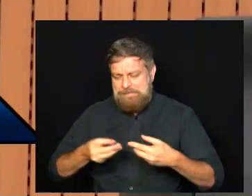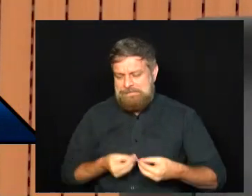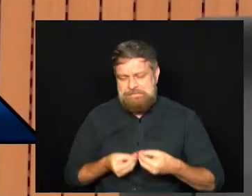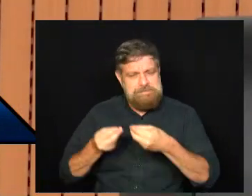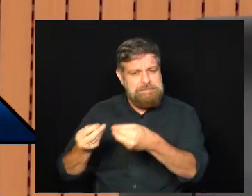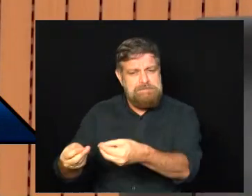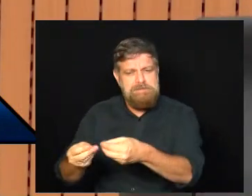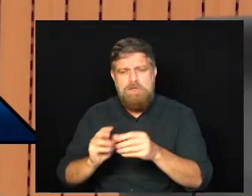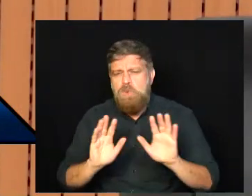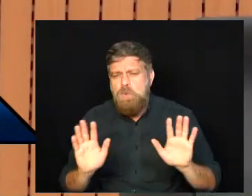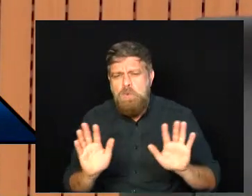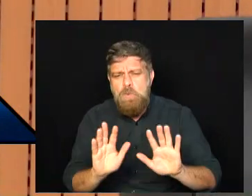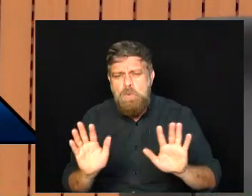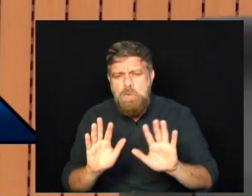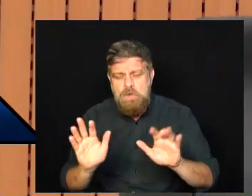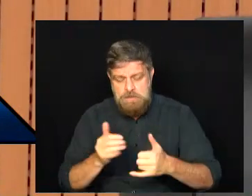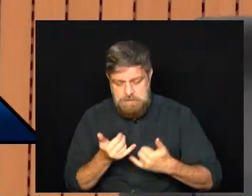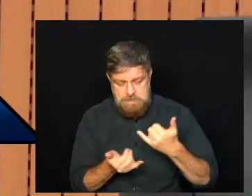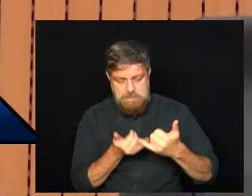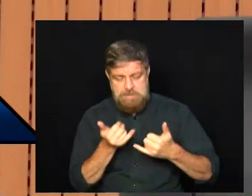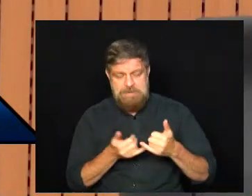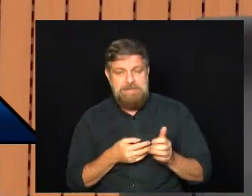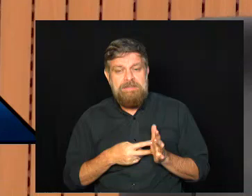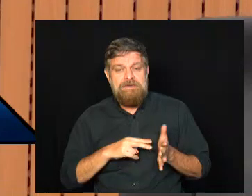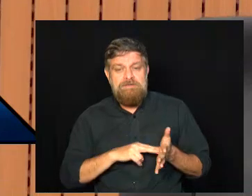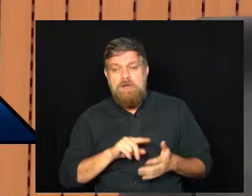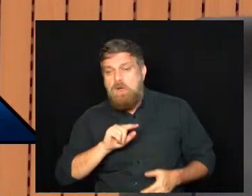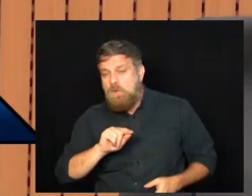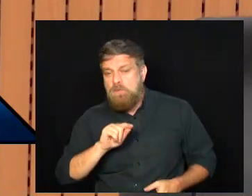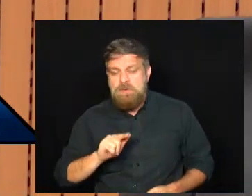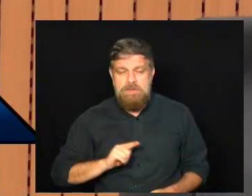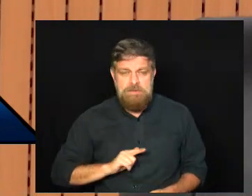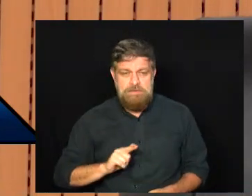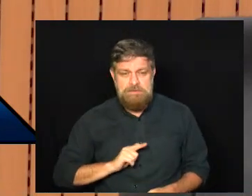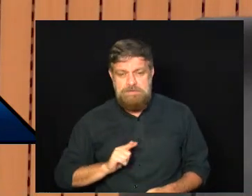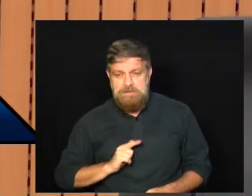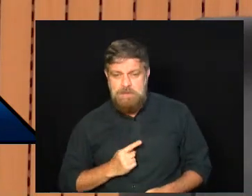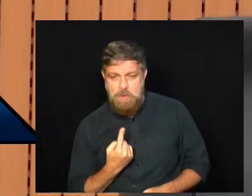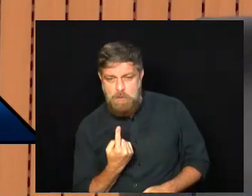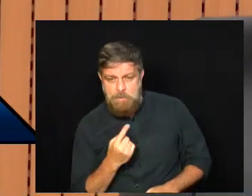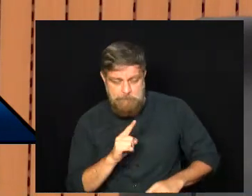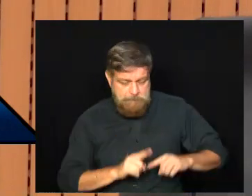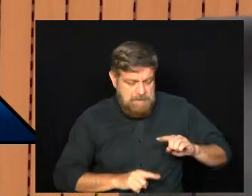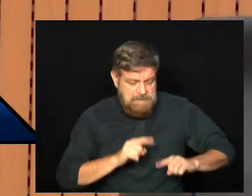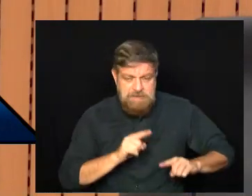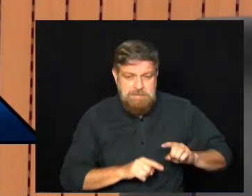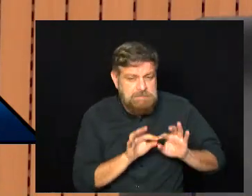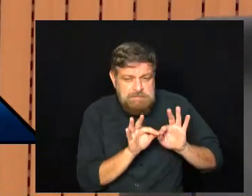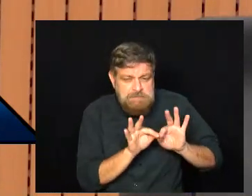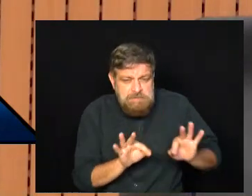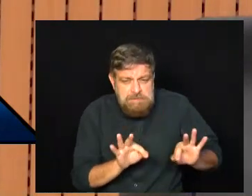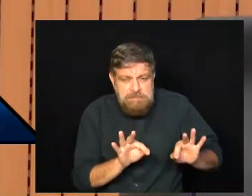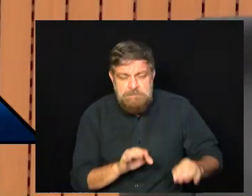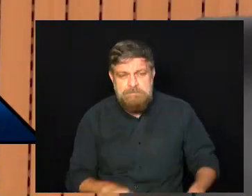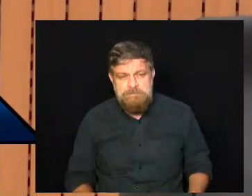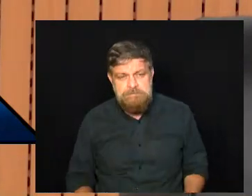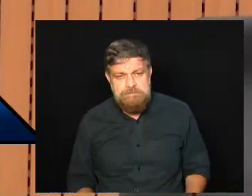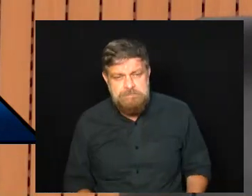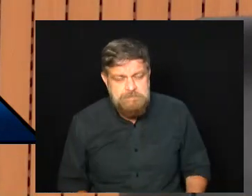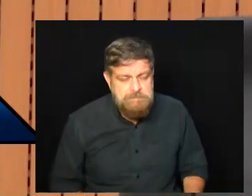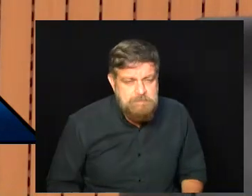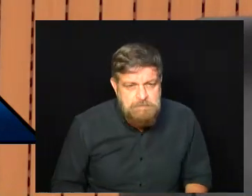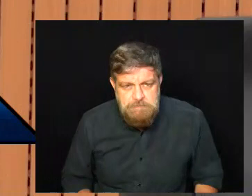não é isso, né? O brincar às vezes começa com um simples objeto, mas é